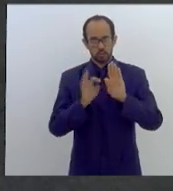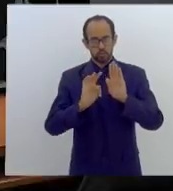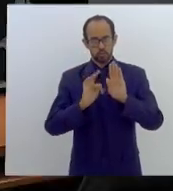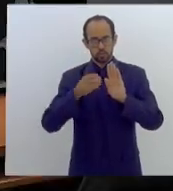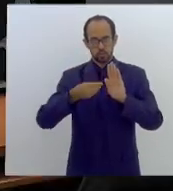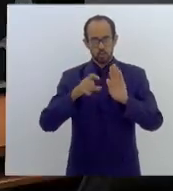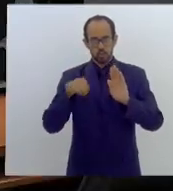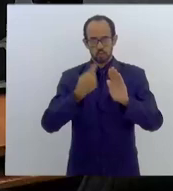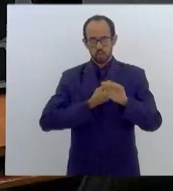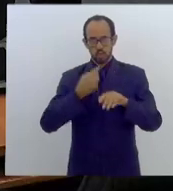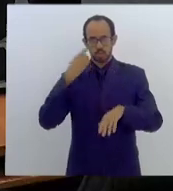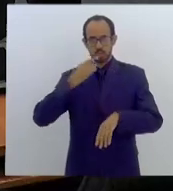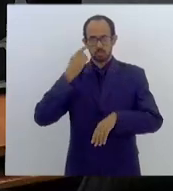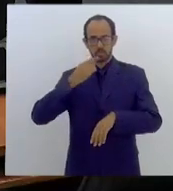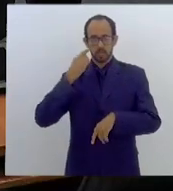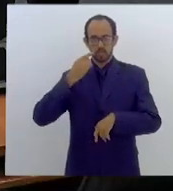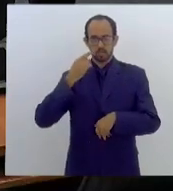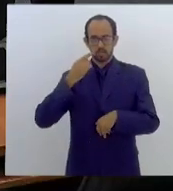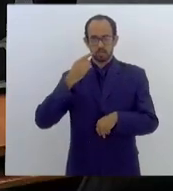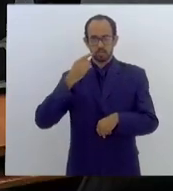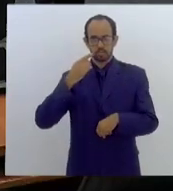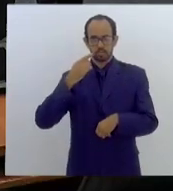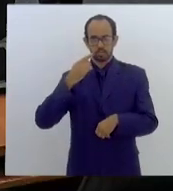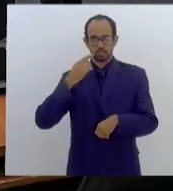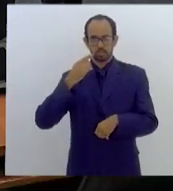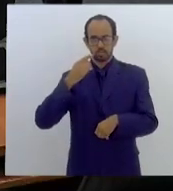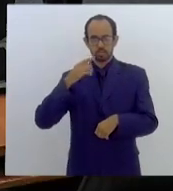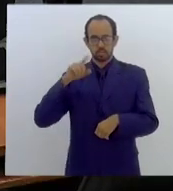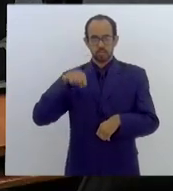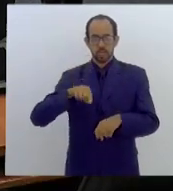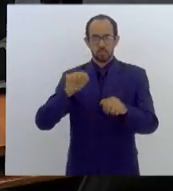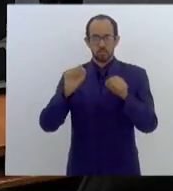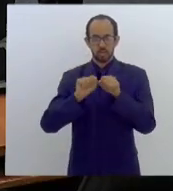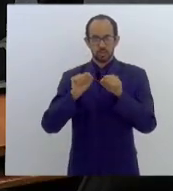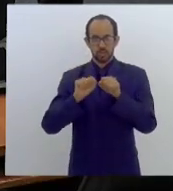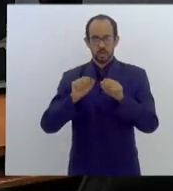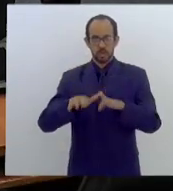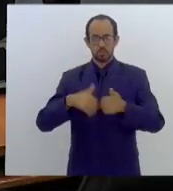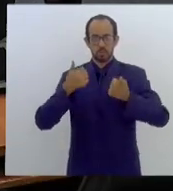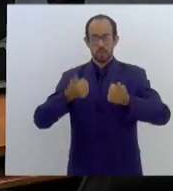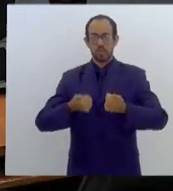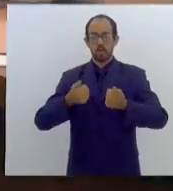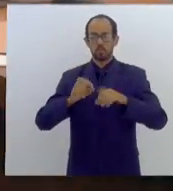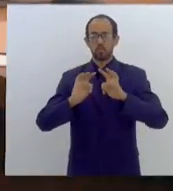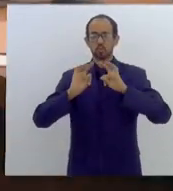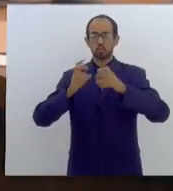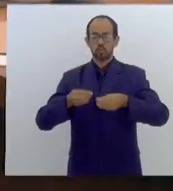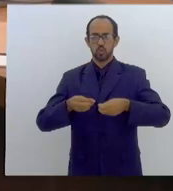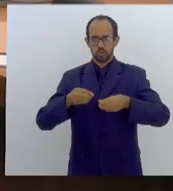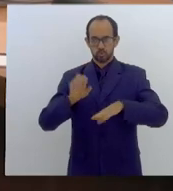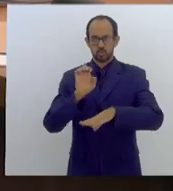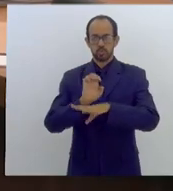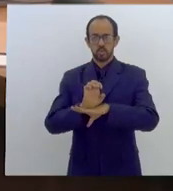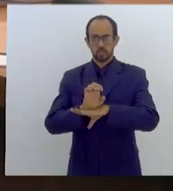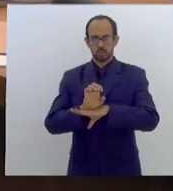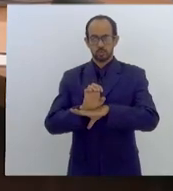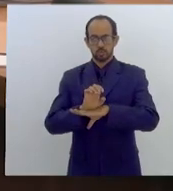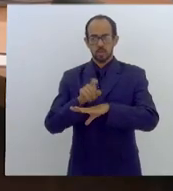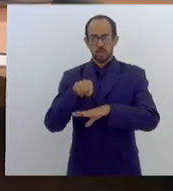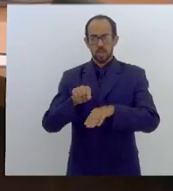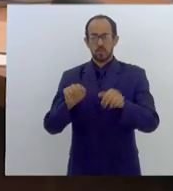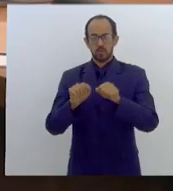os deputados desta casa, é fazer o melhor por todo o Estado, fazer o